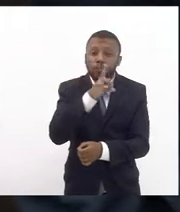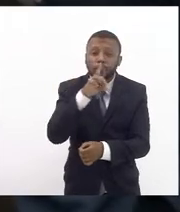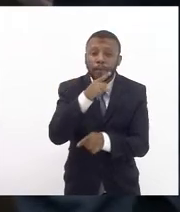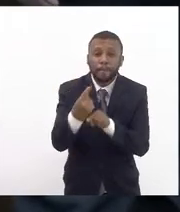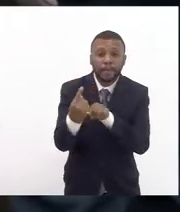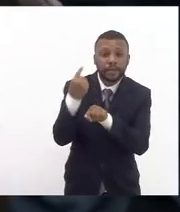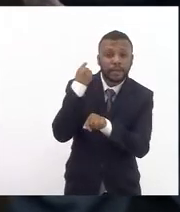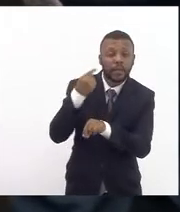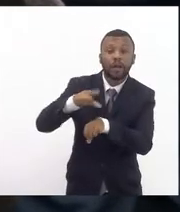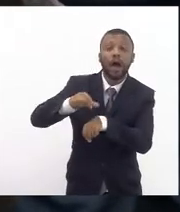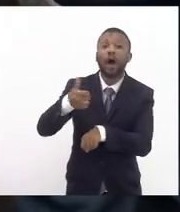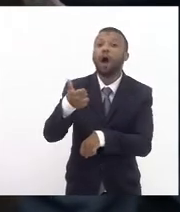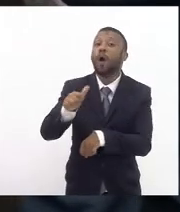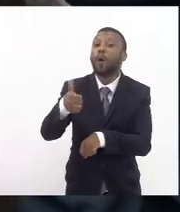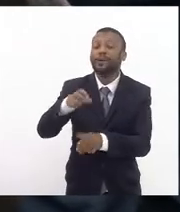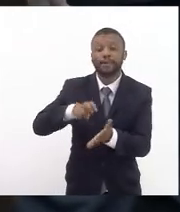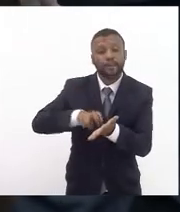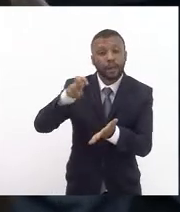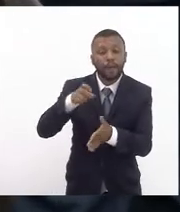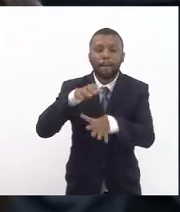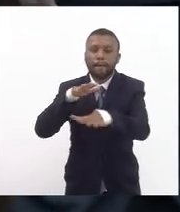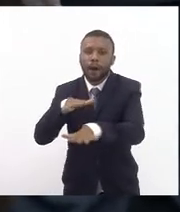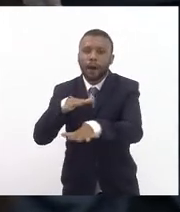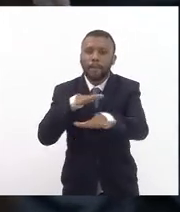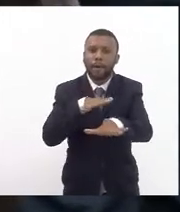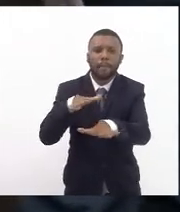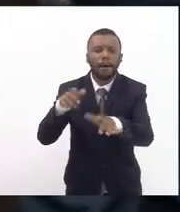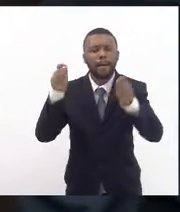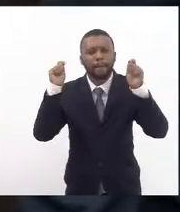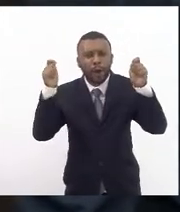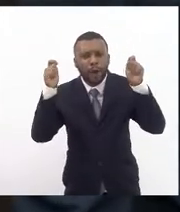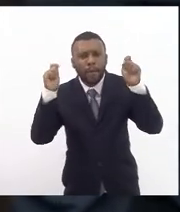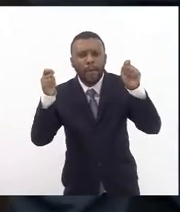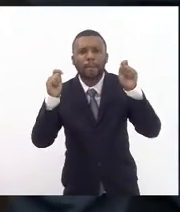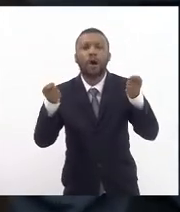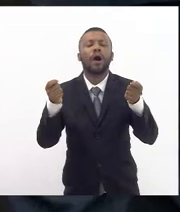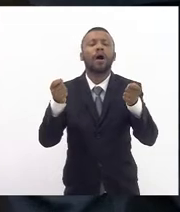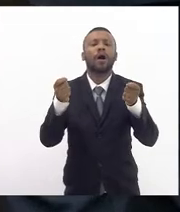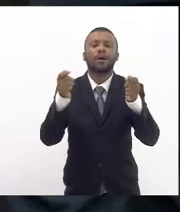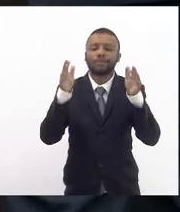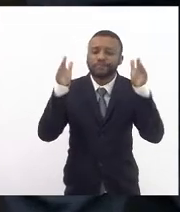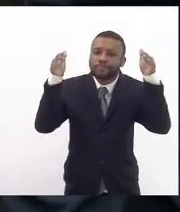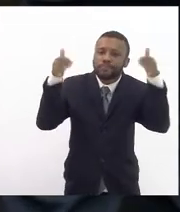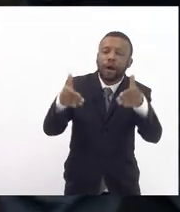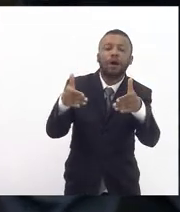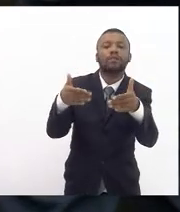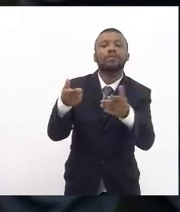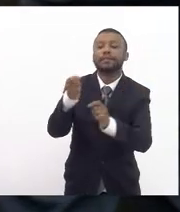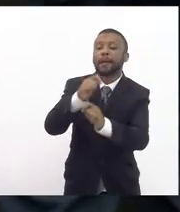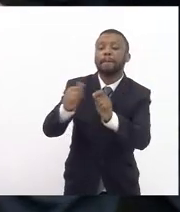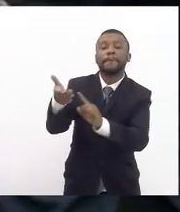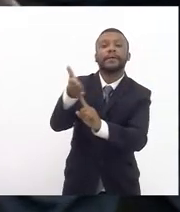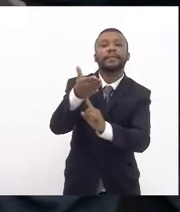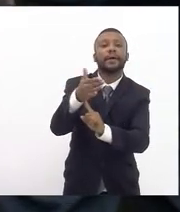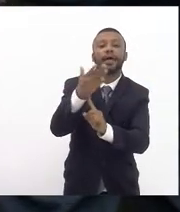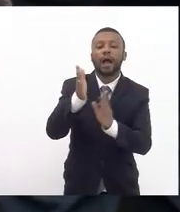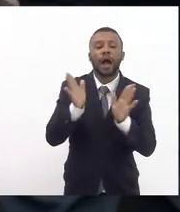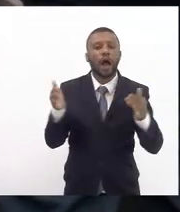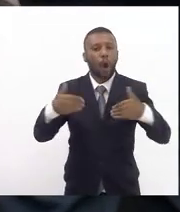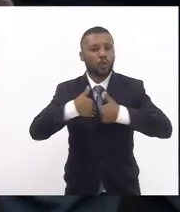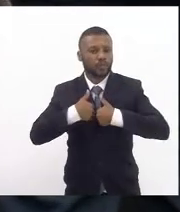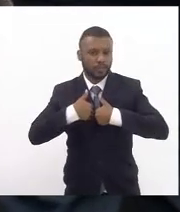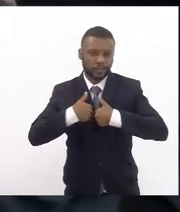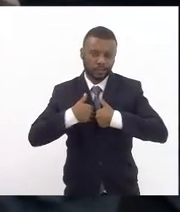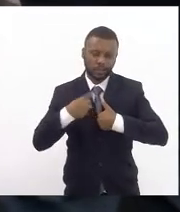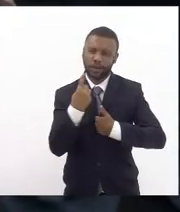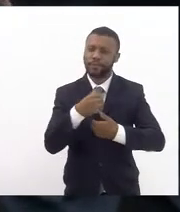da manhã, uma caminhada em prol da causa autista, presidente. Nós estivemos ali com vários